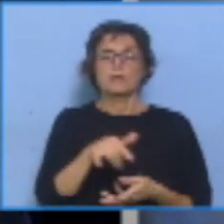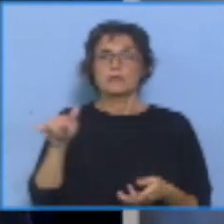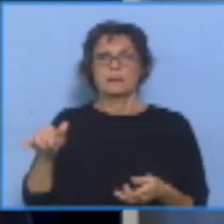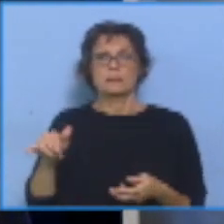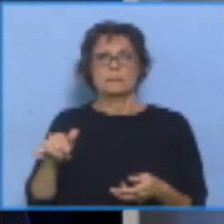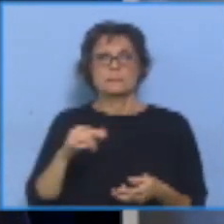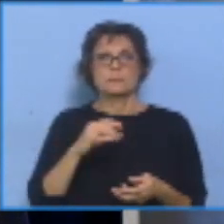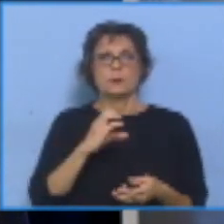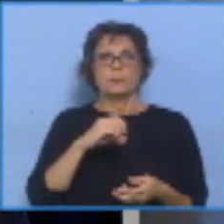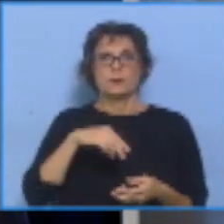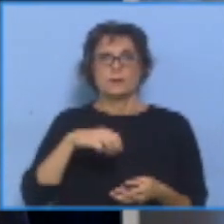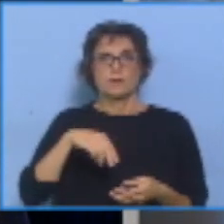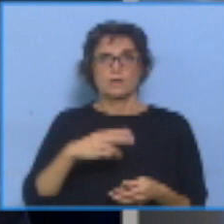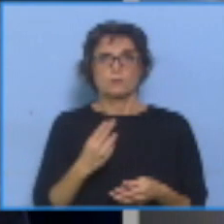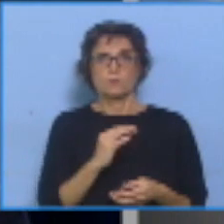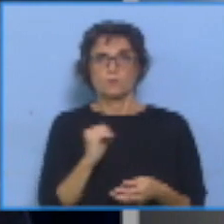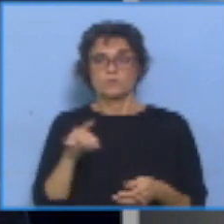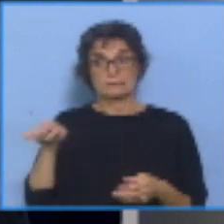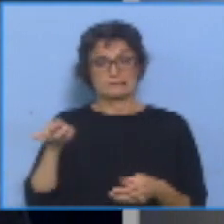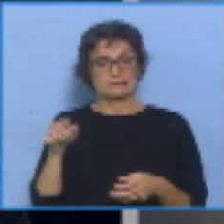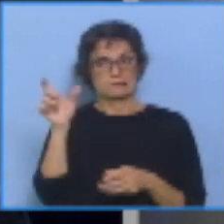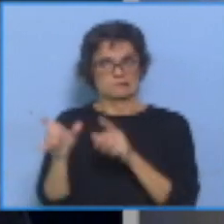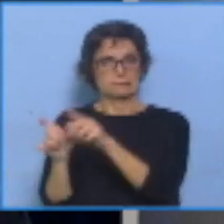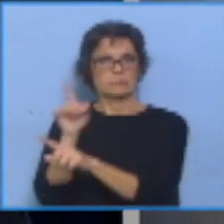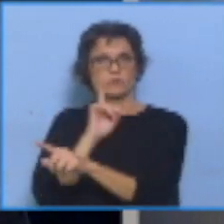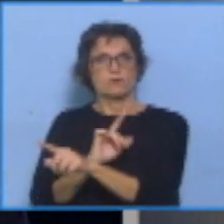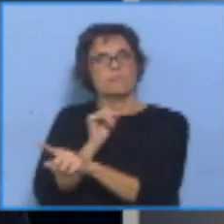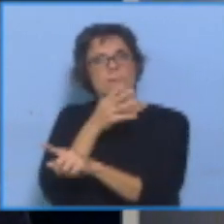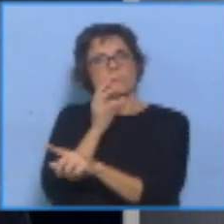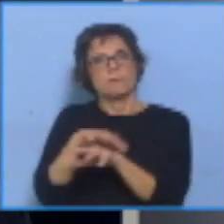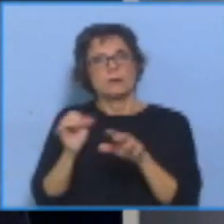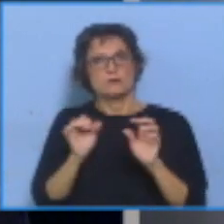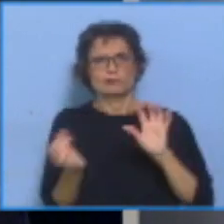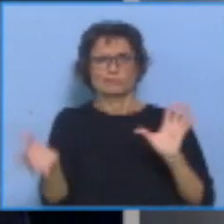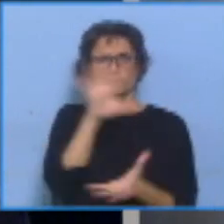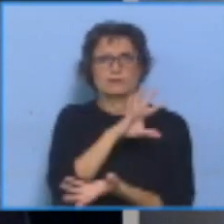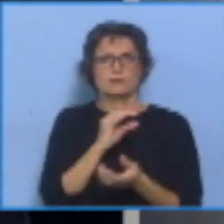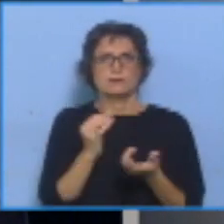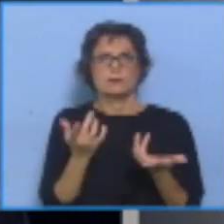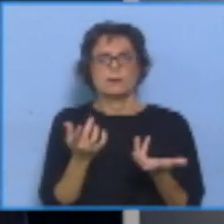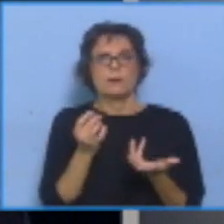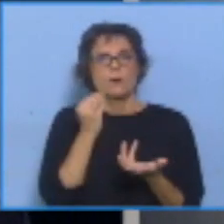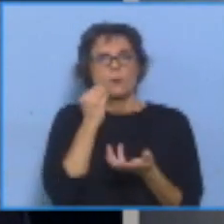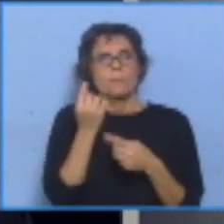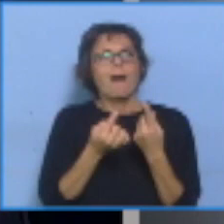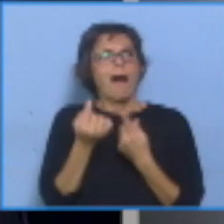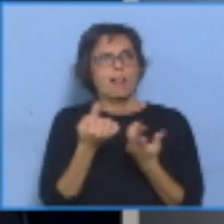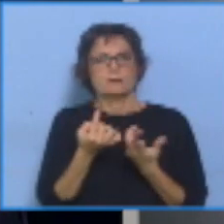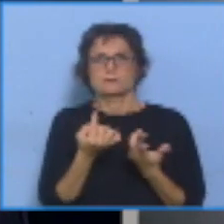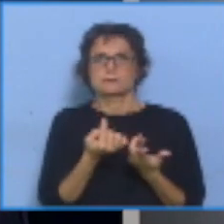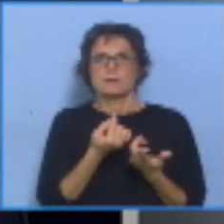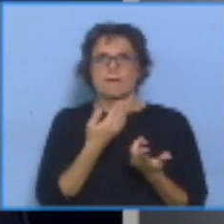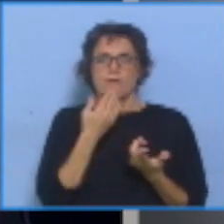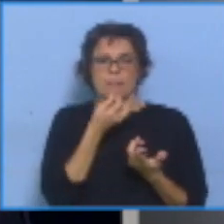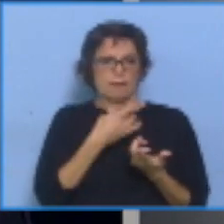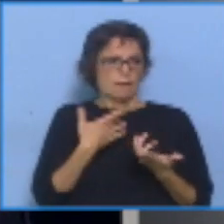sempre da revolta como alguma coisa que nos leva a ficar indignados